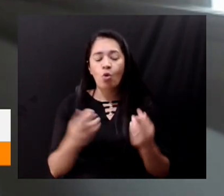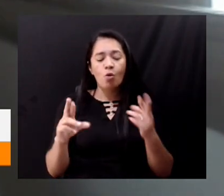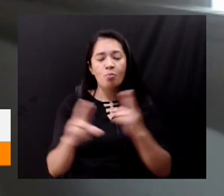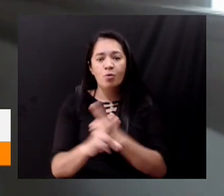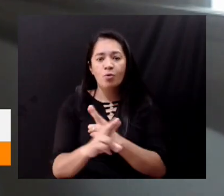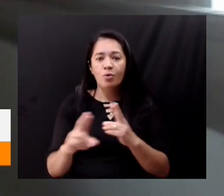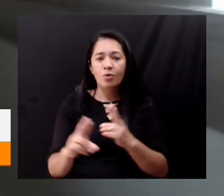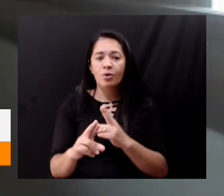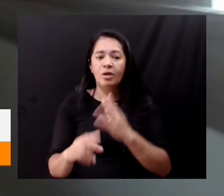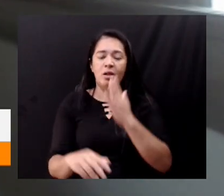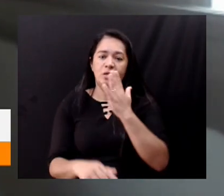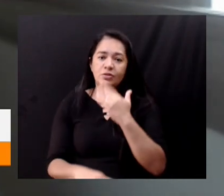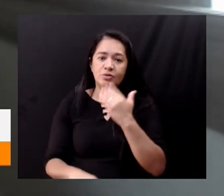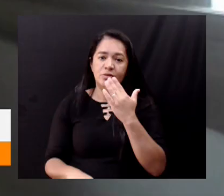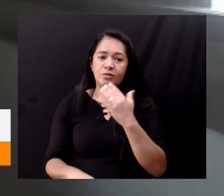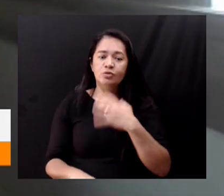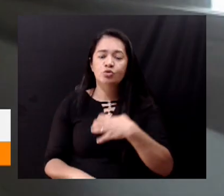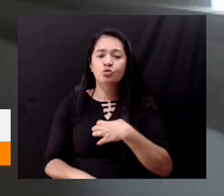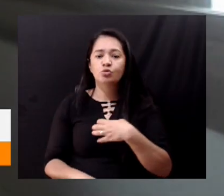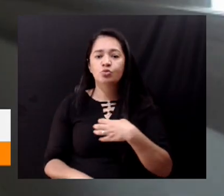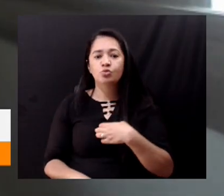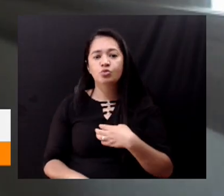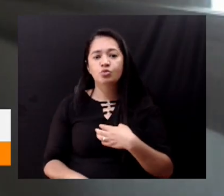de uma forma que a gente